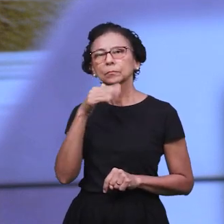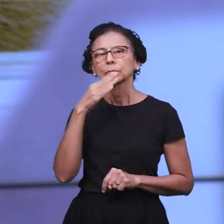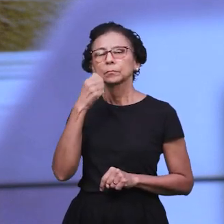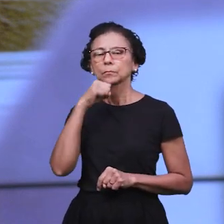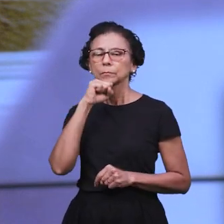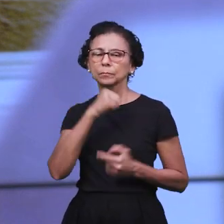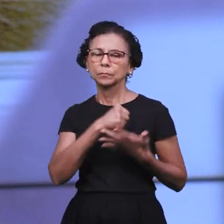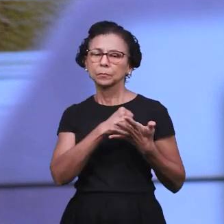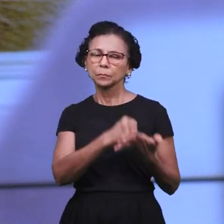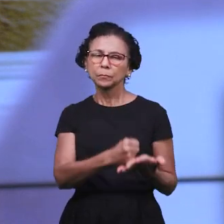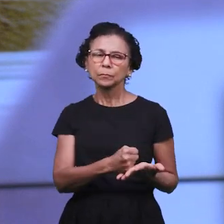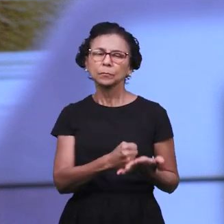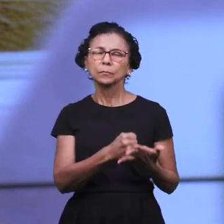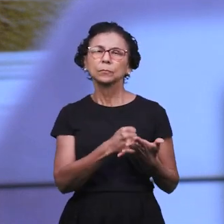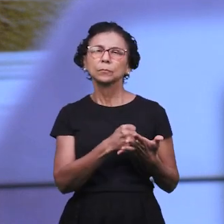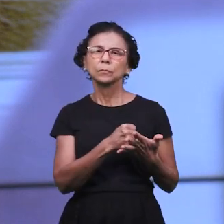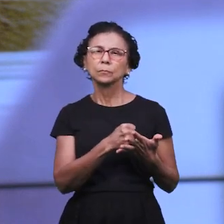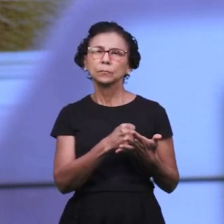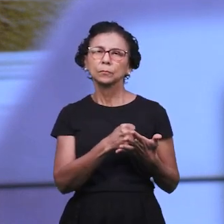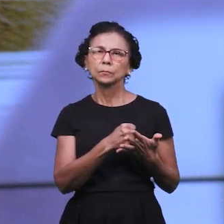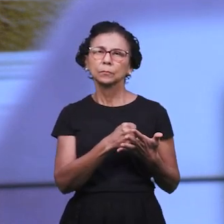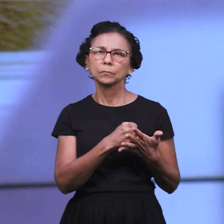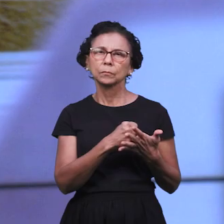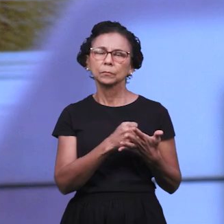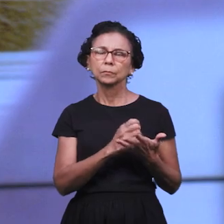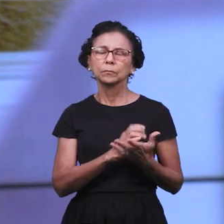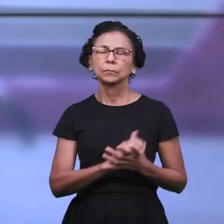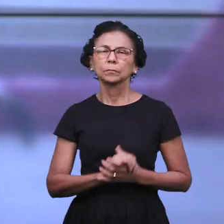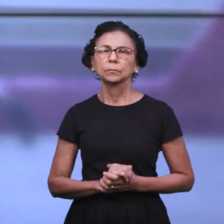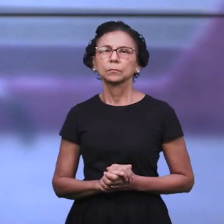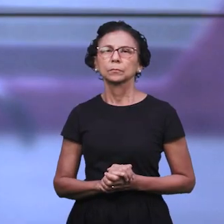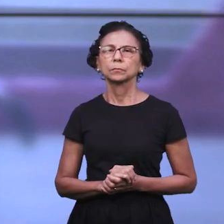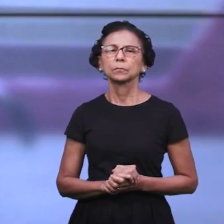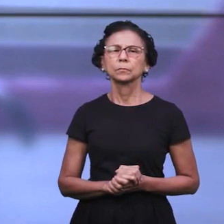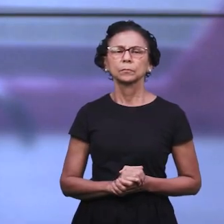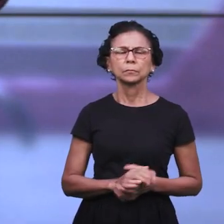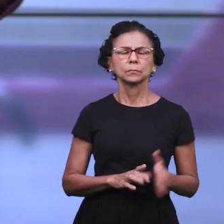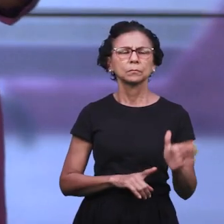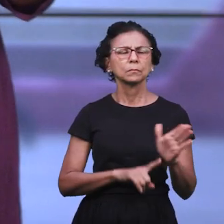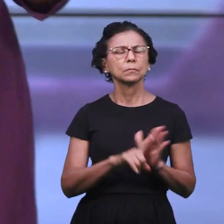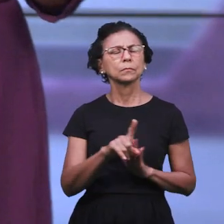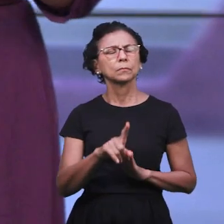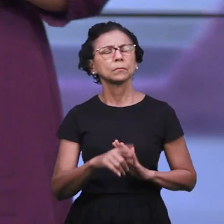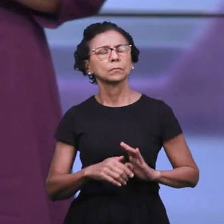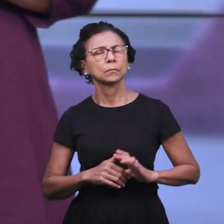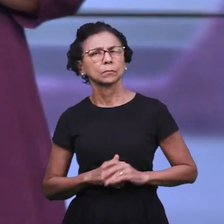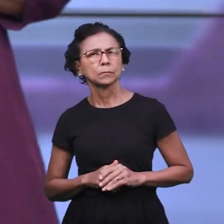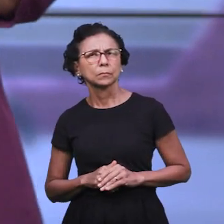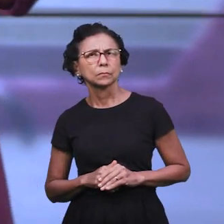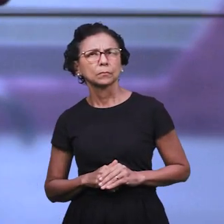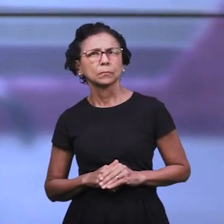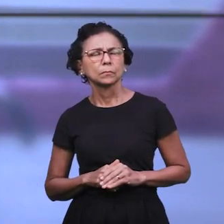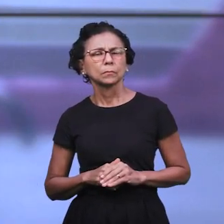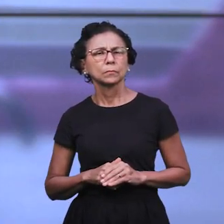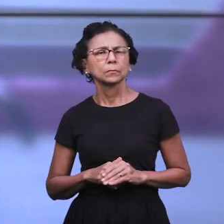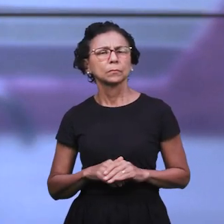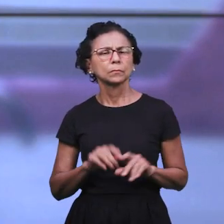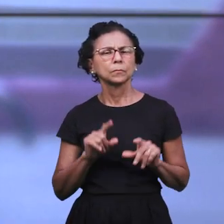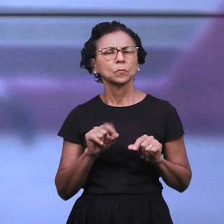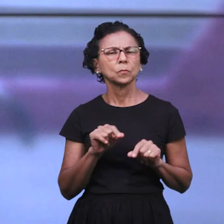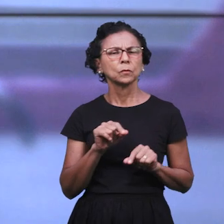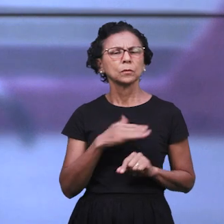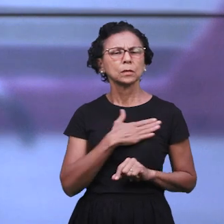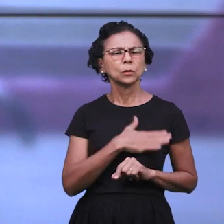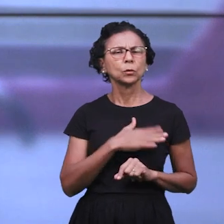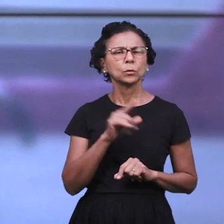interesse pelos filhos para além da vida profissional. Então, conversem, perguntem a eles: qual matéria você